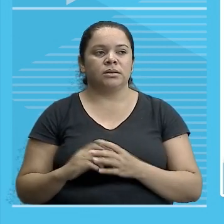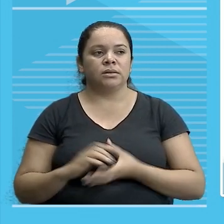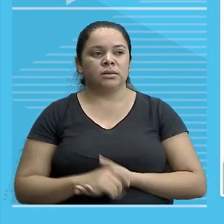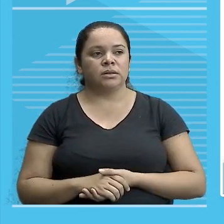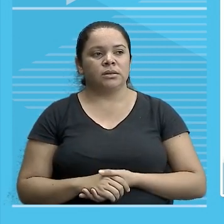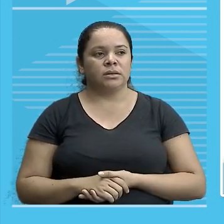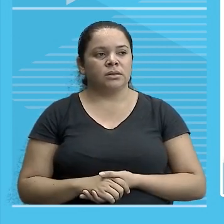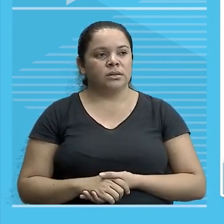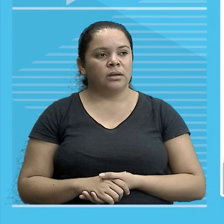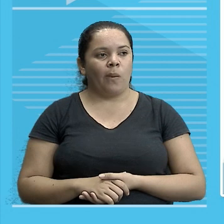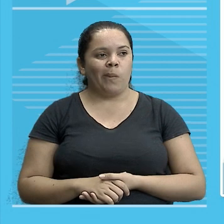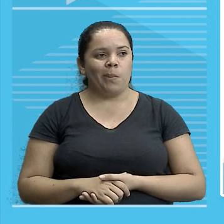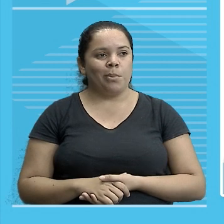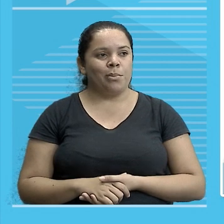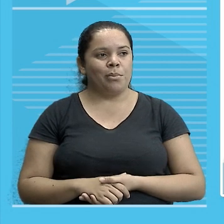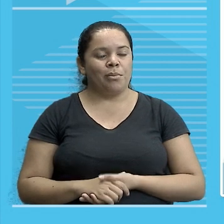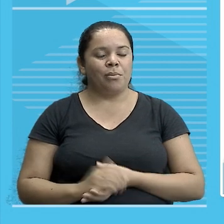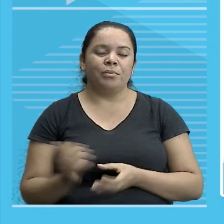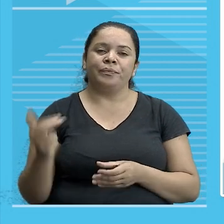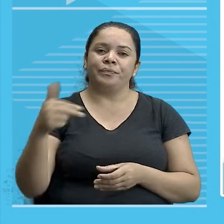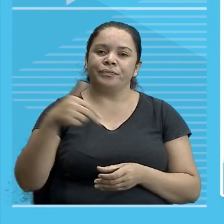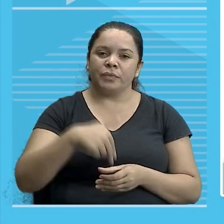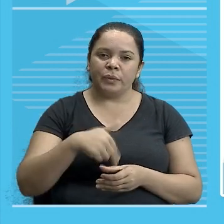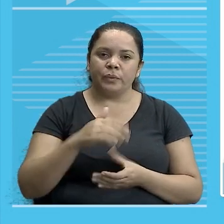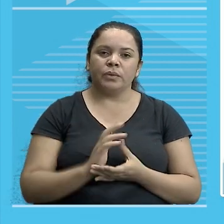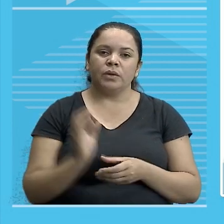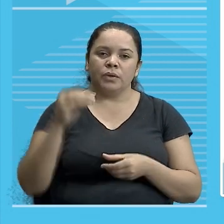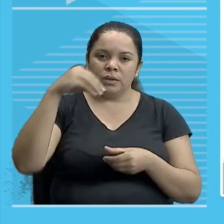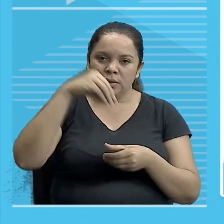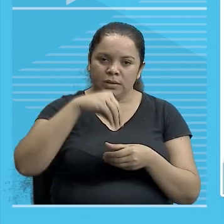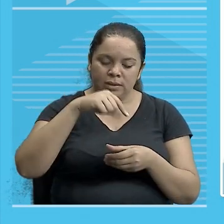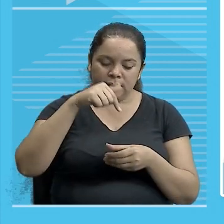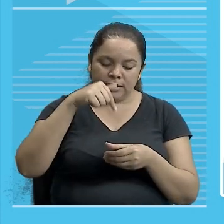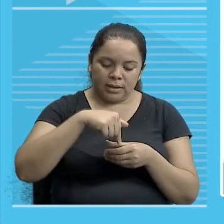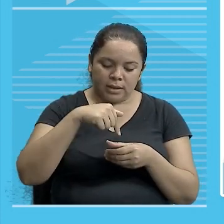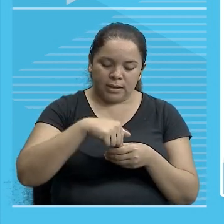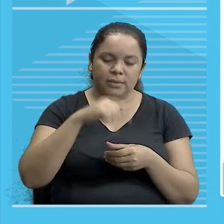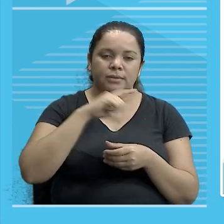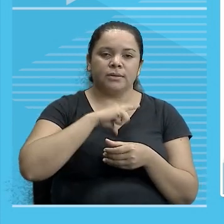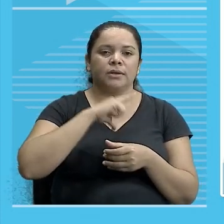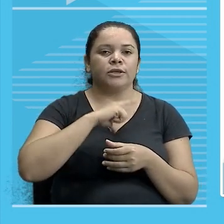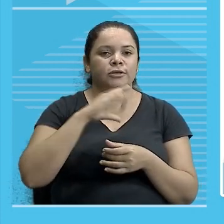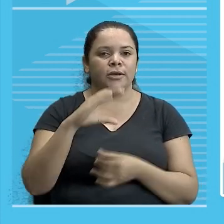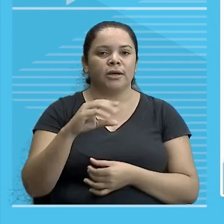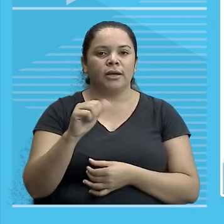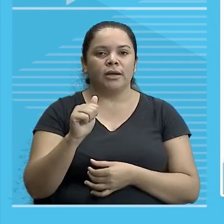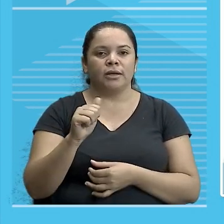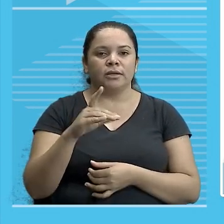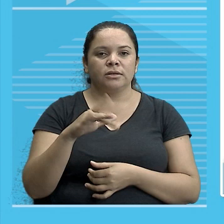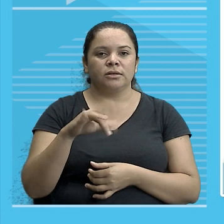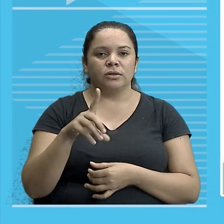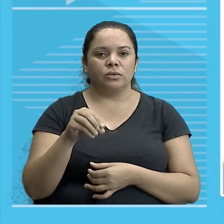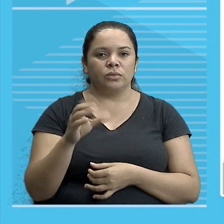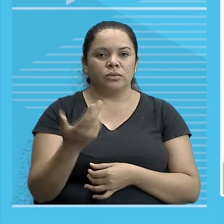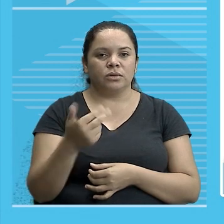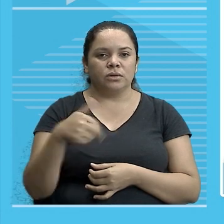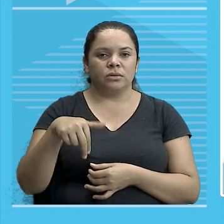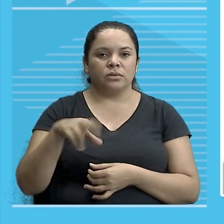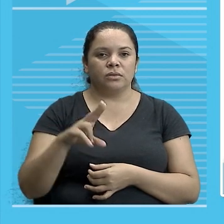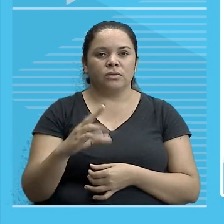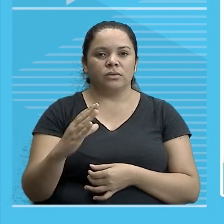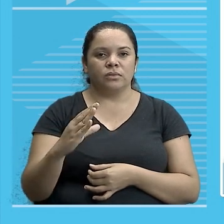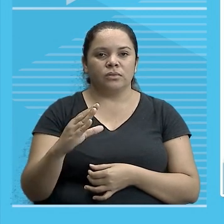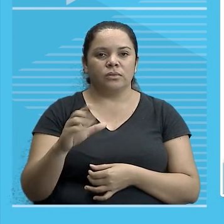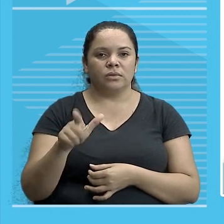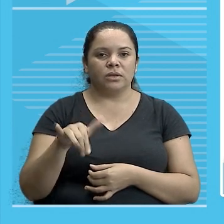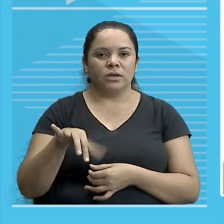Beleza. Tranquilo, tranquilo, tranquilo. Bom, mas só que tudo começa por onde, gente? Pela boca,